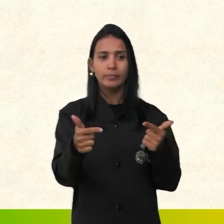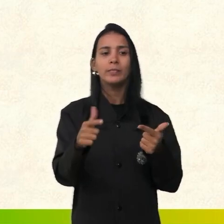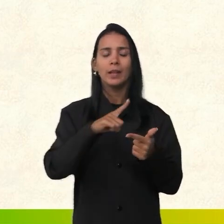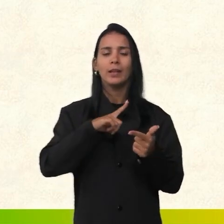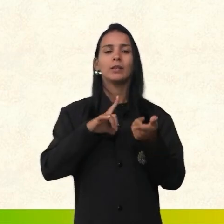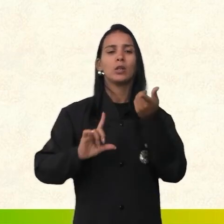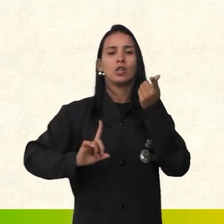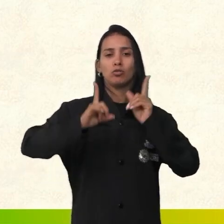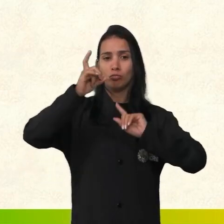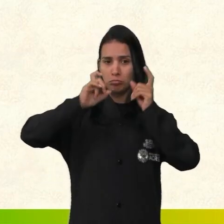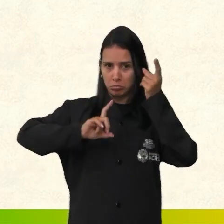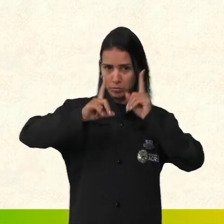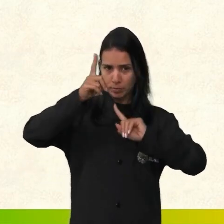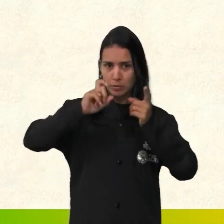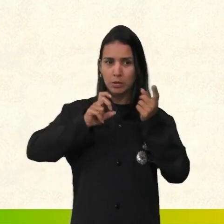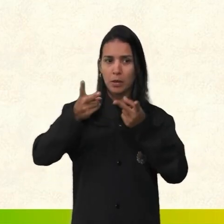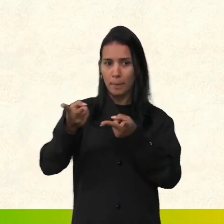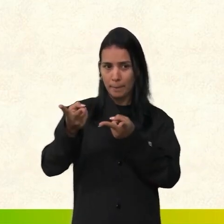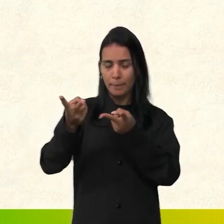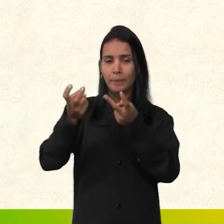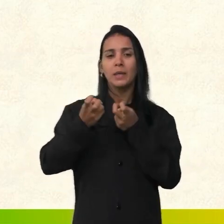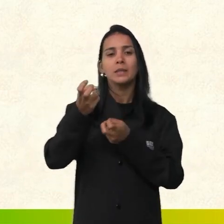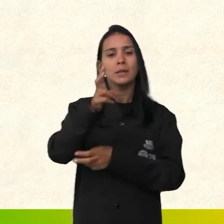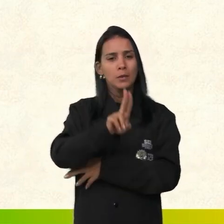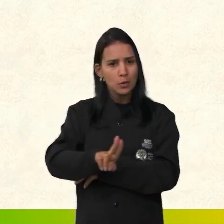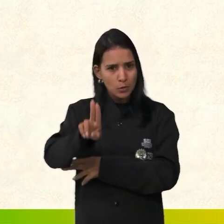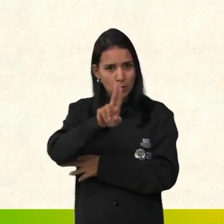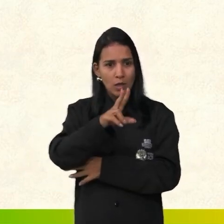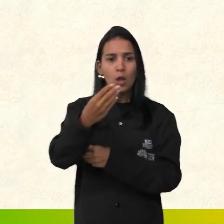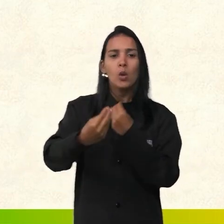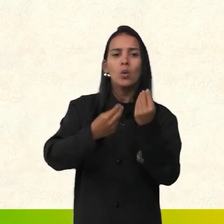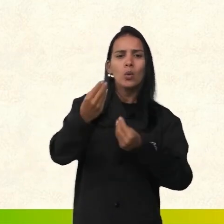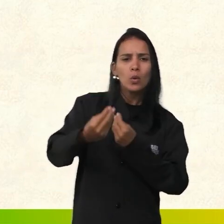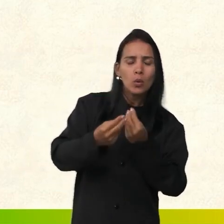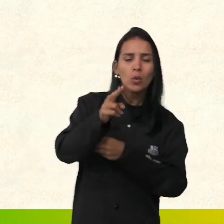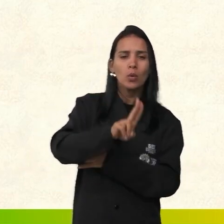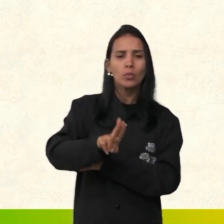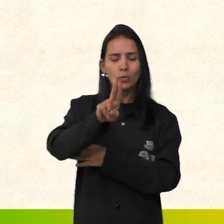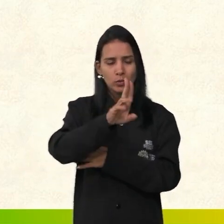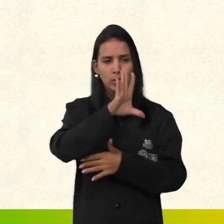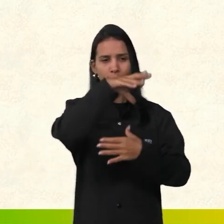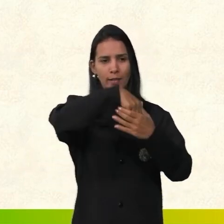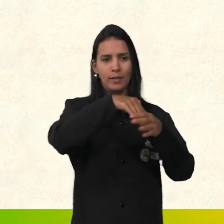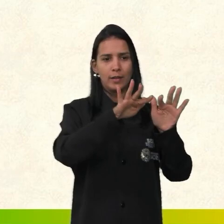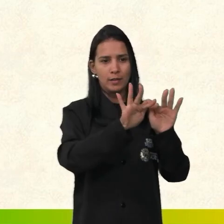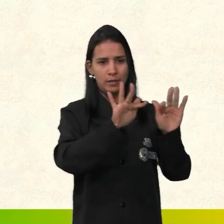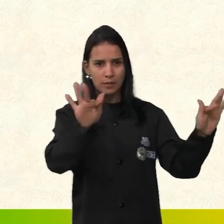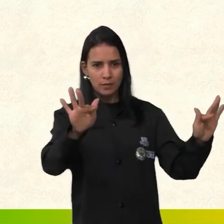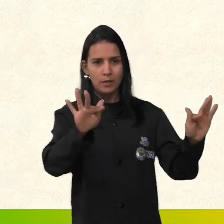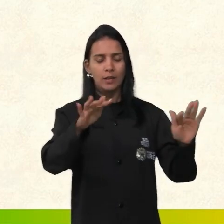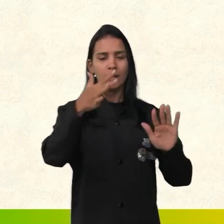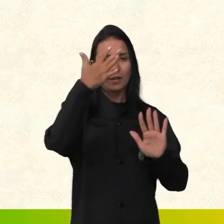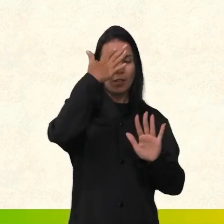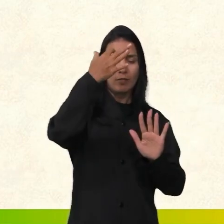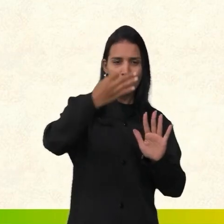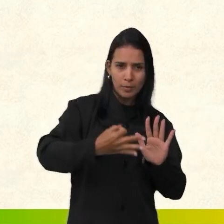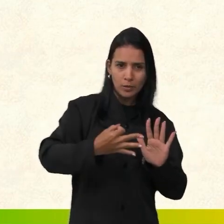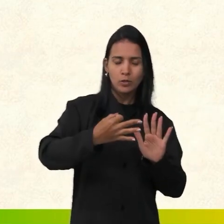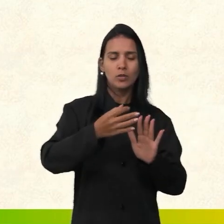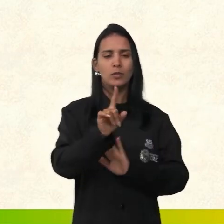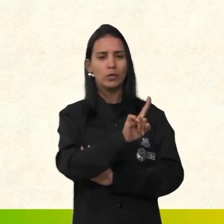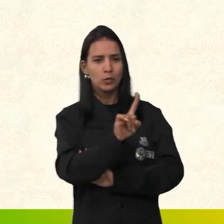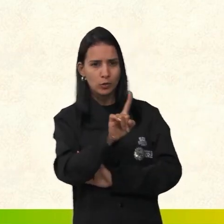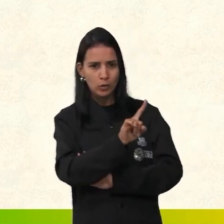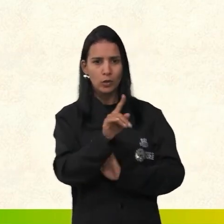expressões, observamos, utilizando o Simple Past nas formas afirmativa, negativa e